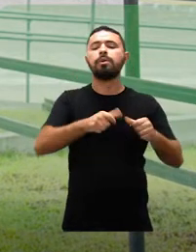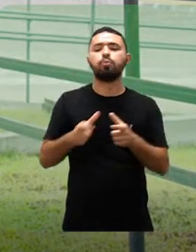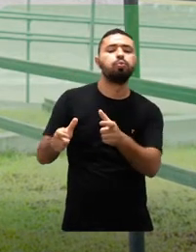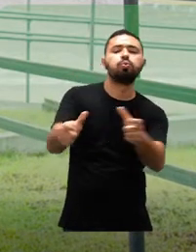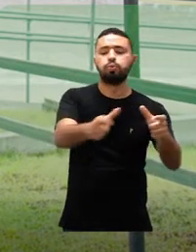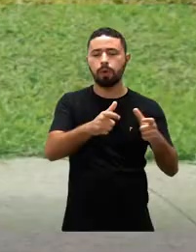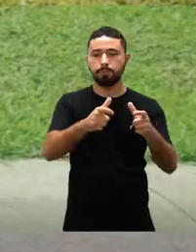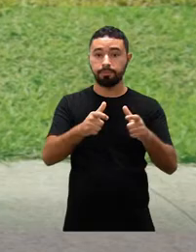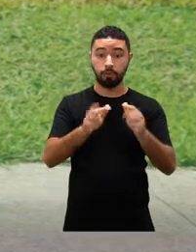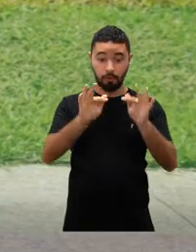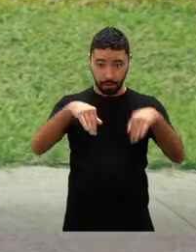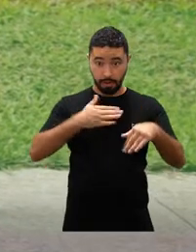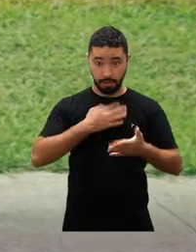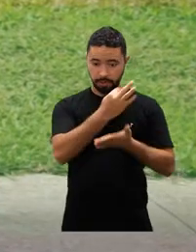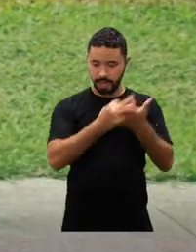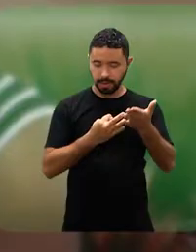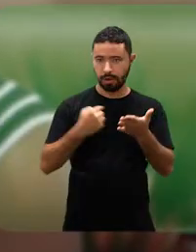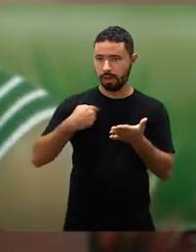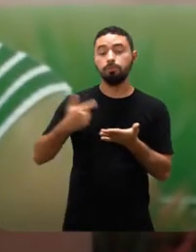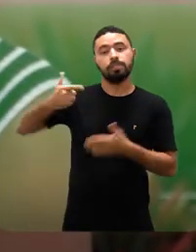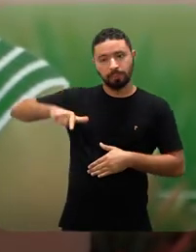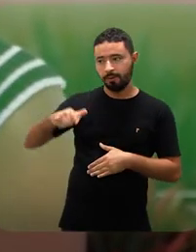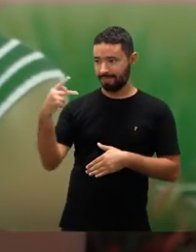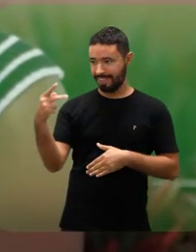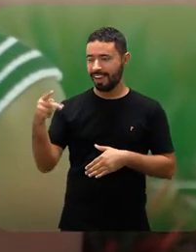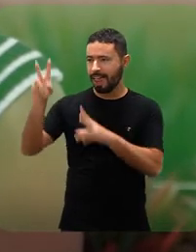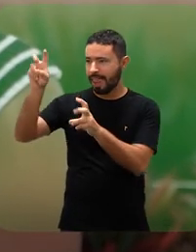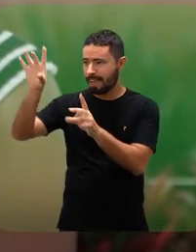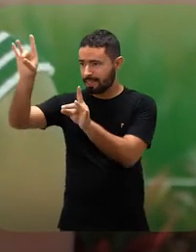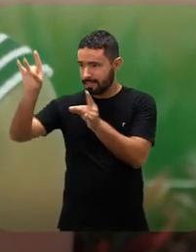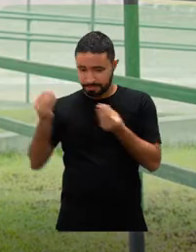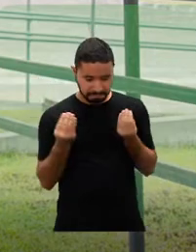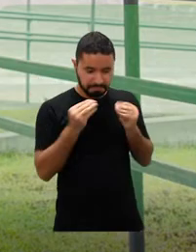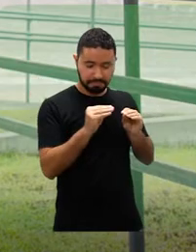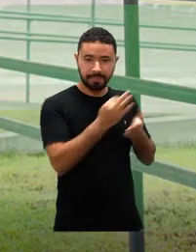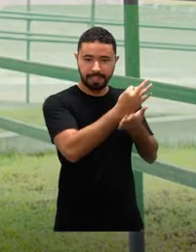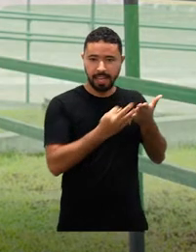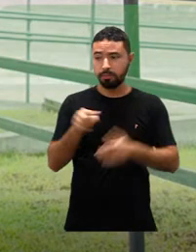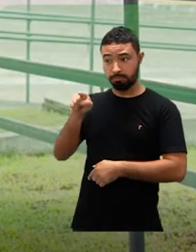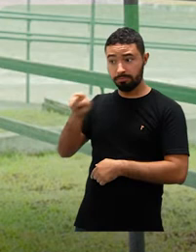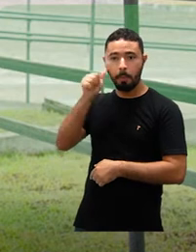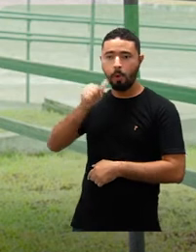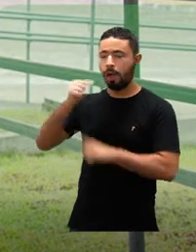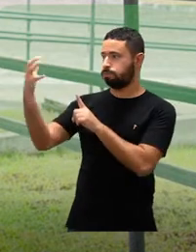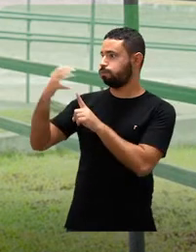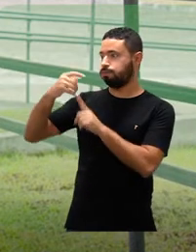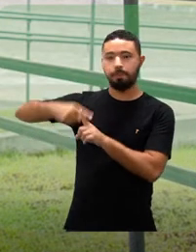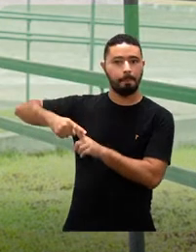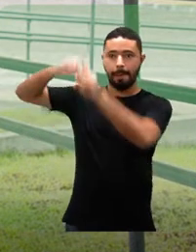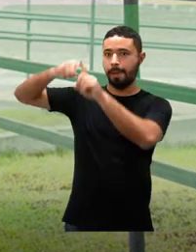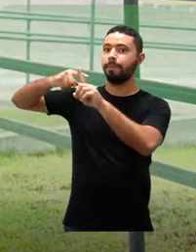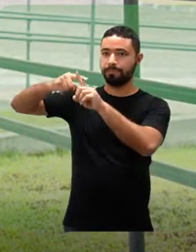espaços. E no fim, também vai terminar com um dos textos de Odaiuta, que foi, digamos assim, uma das minhas